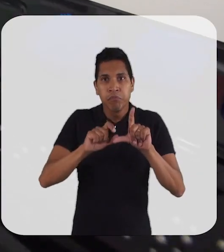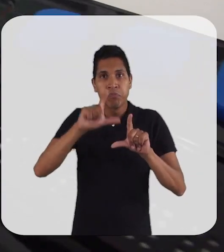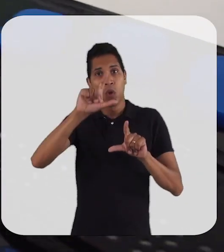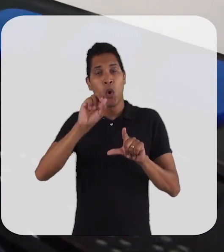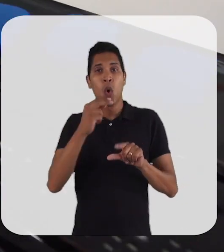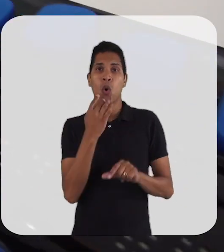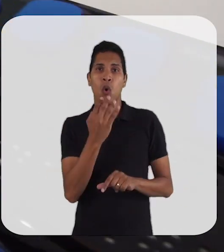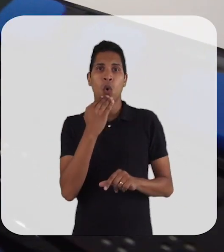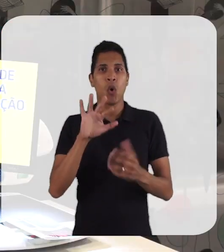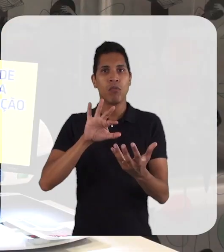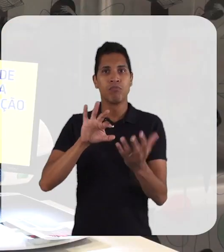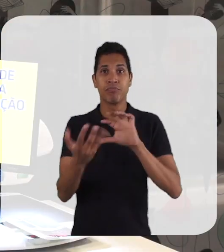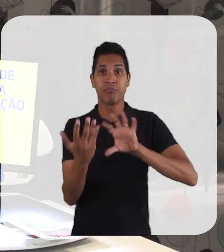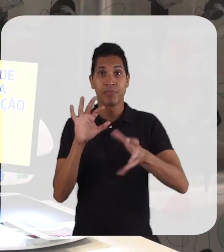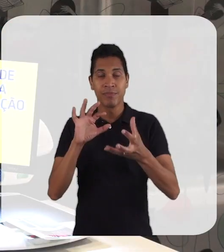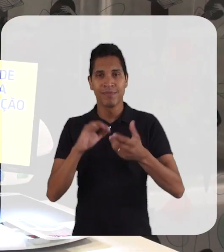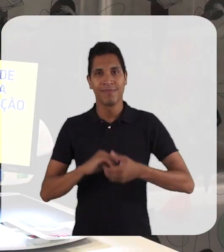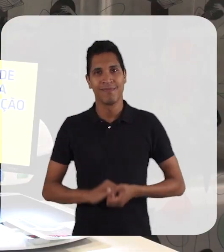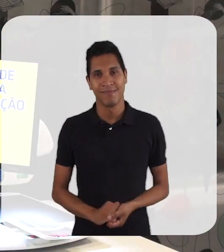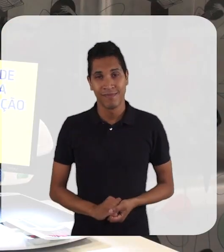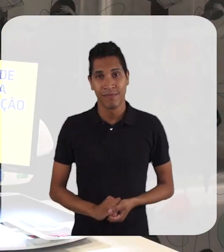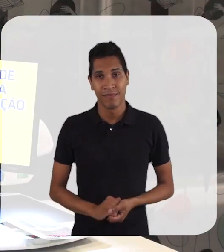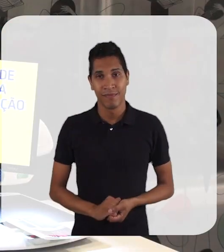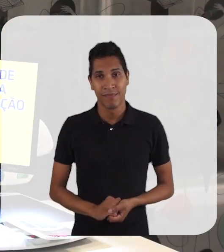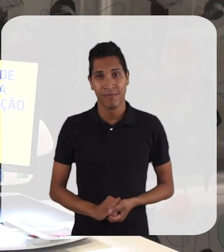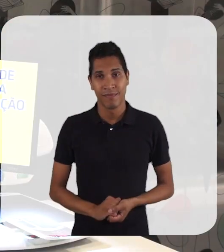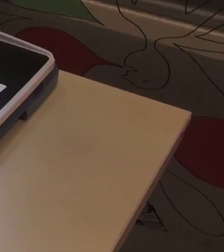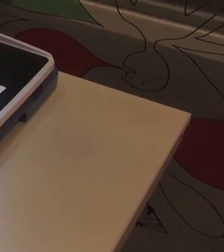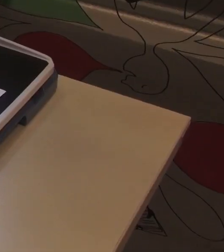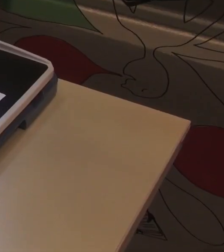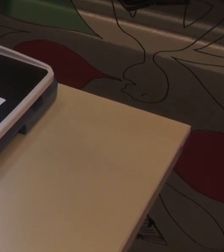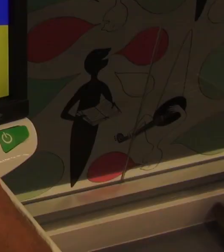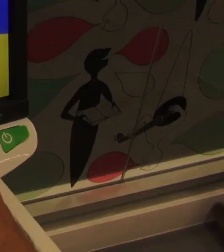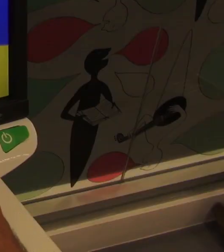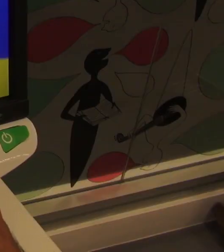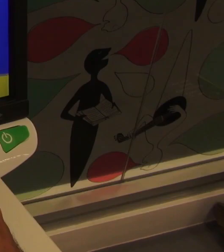E há também recursos de ampliação da fonte e autocontraste.